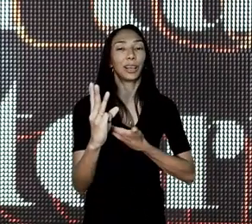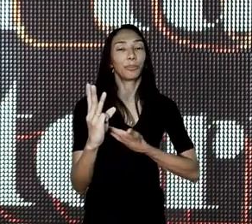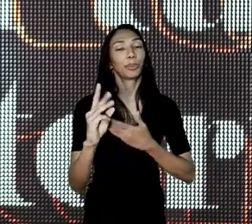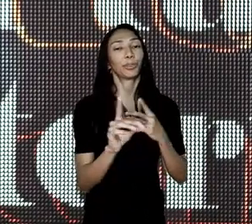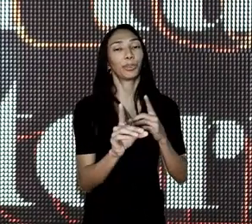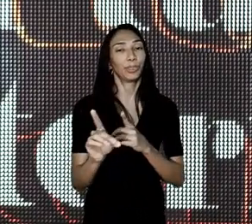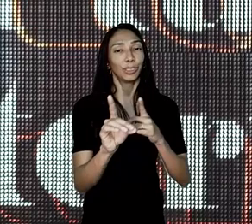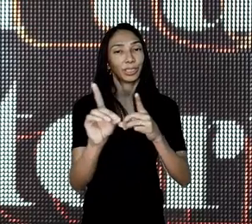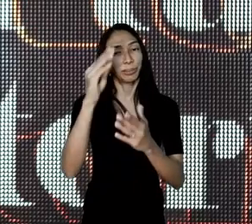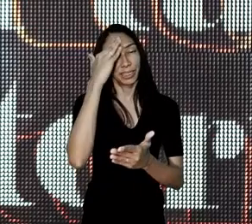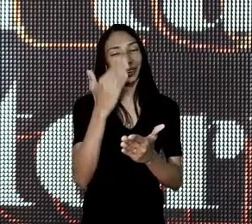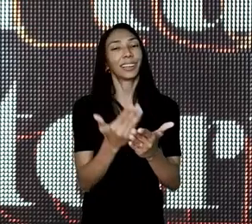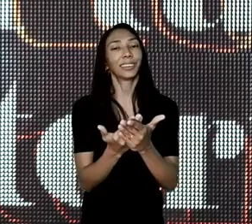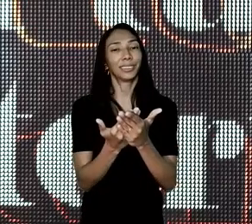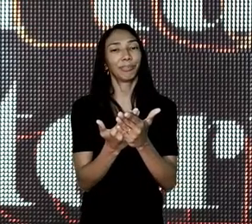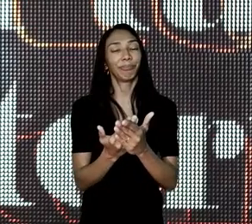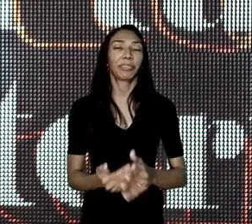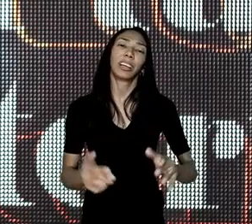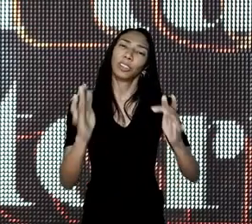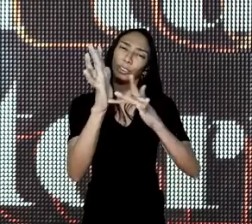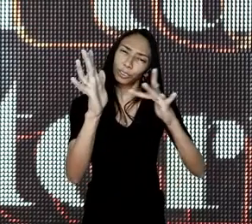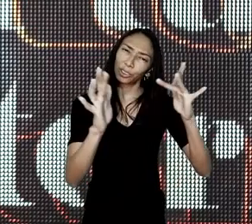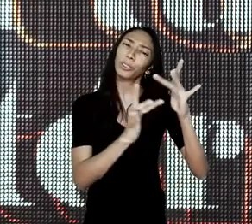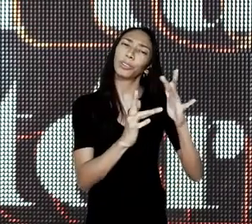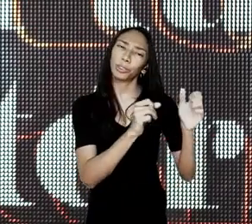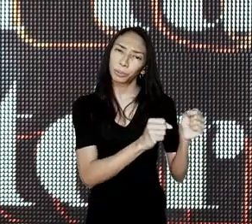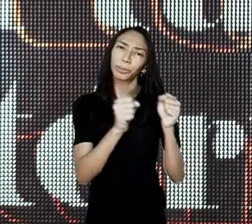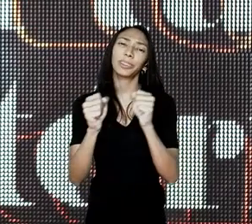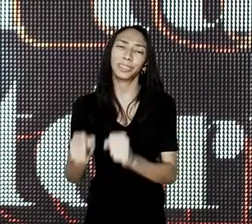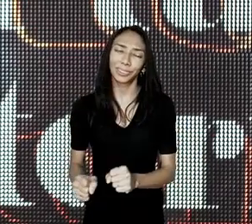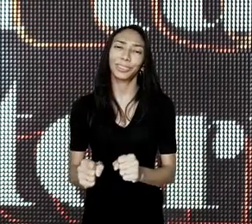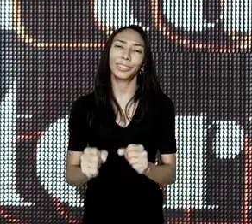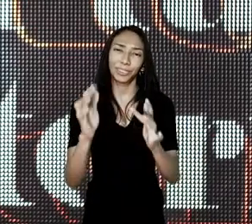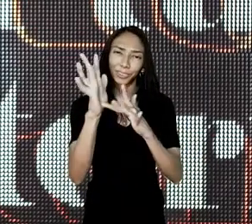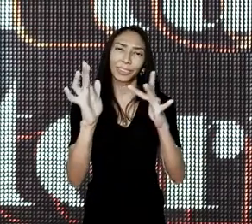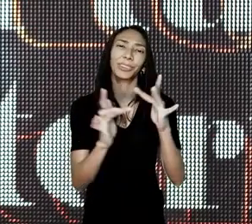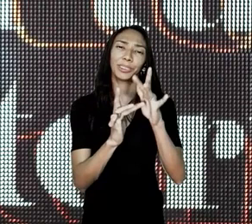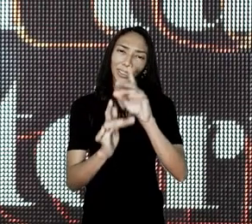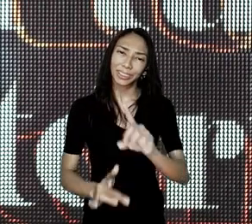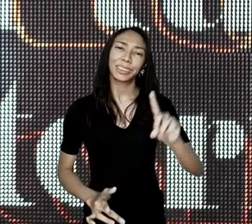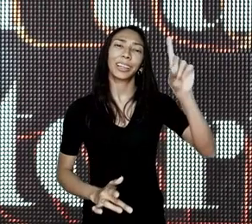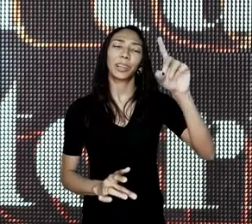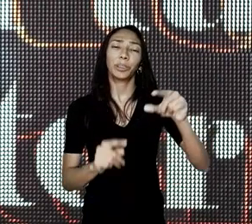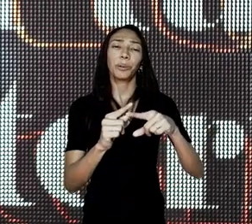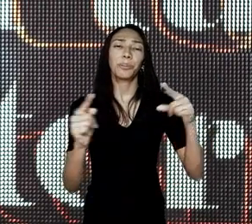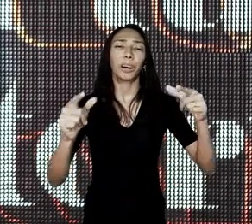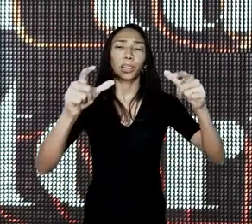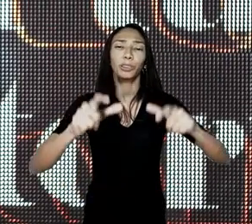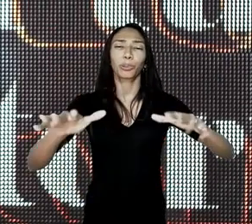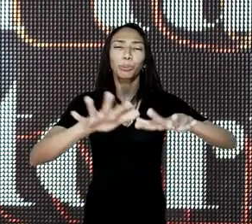junto. Sim, Ele era Deus, Ele era todo poderoso, mas a atmosfera, o ambiente